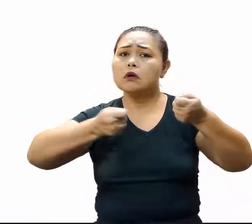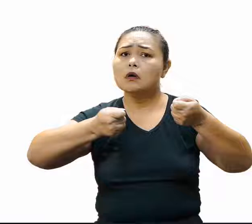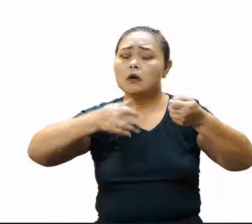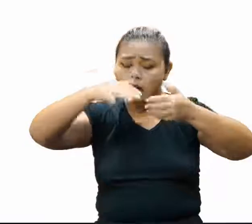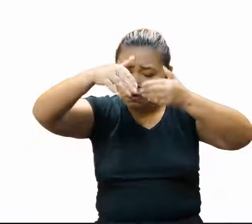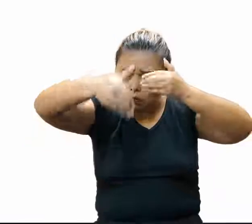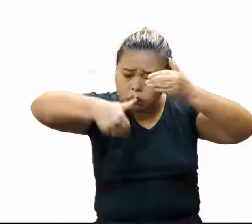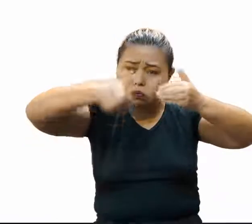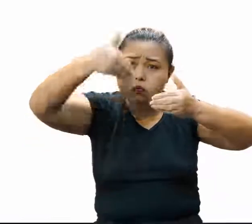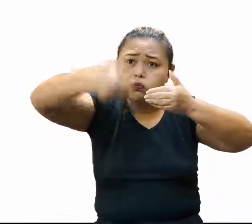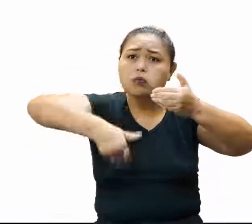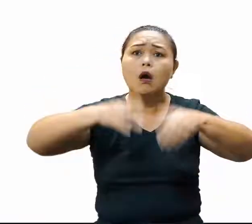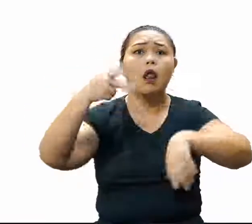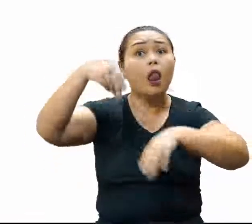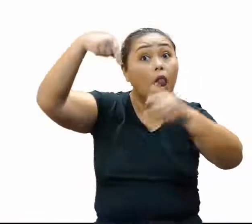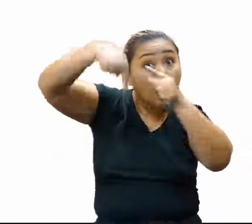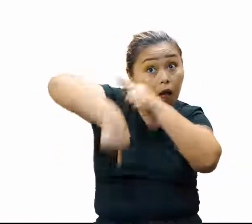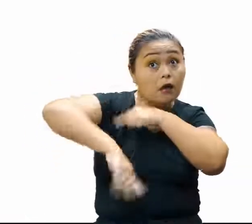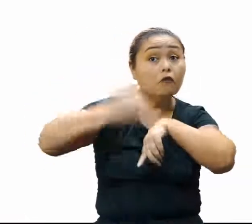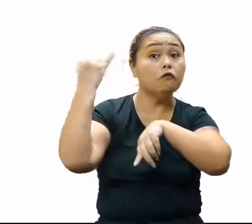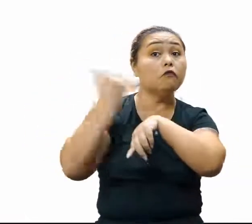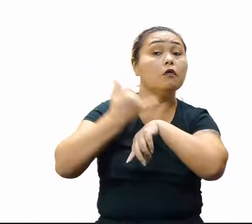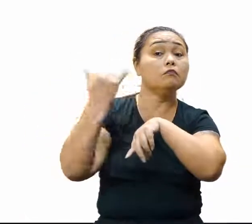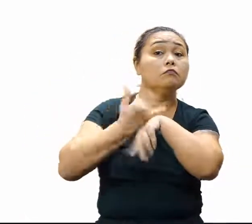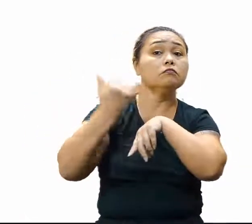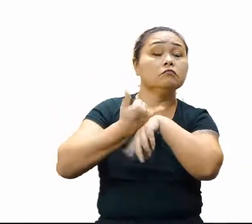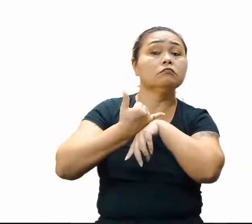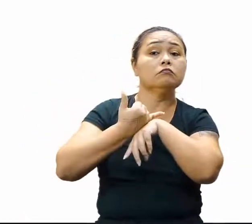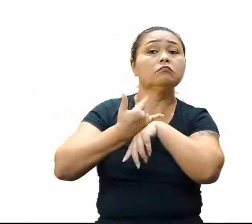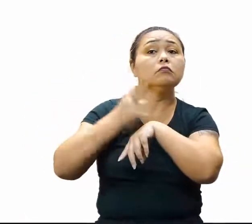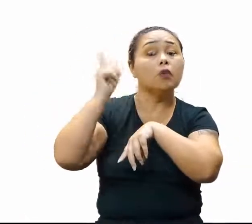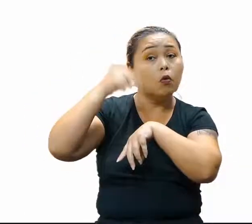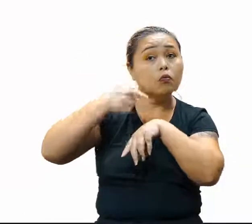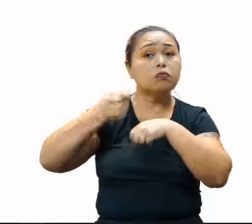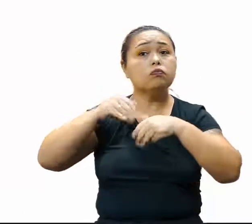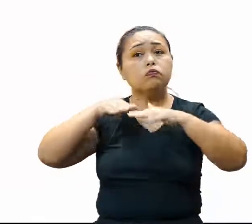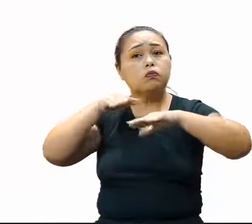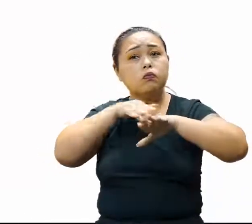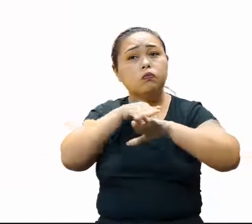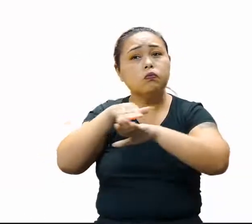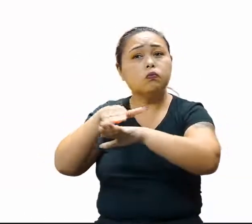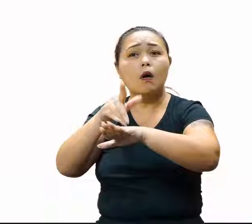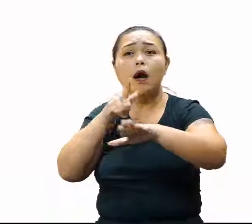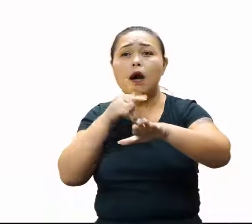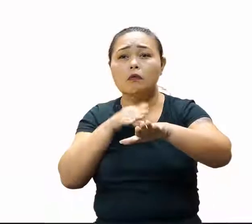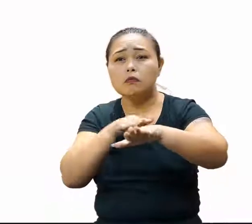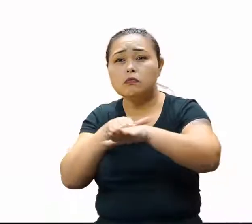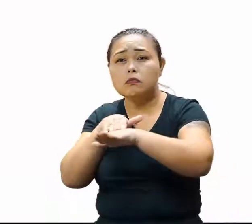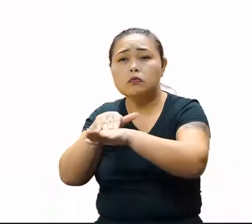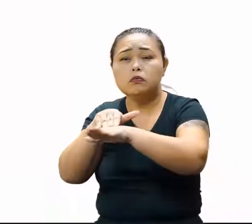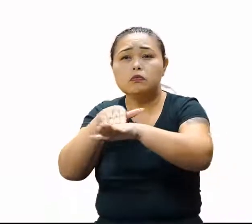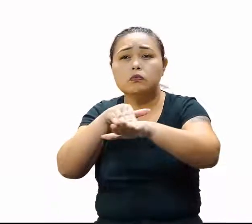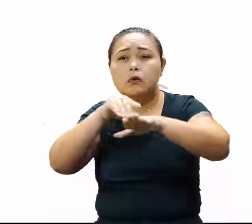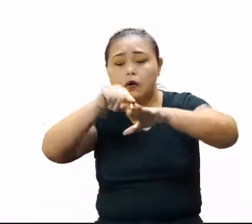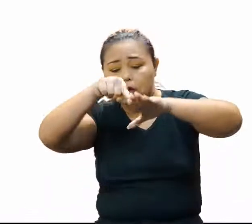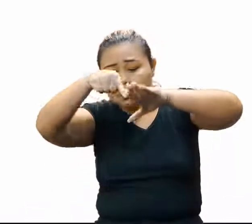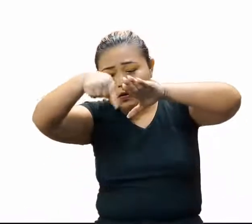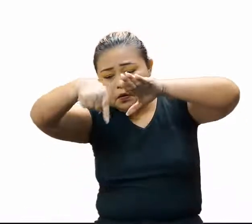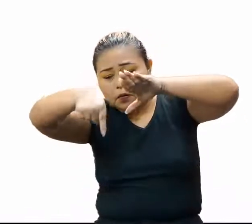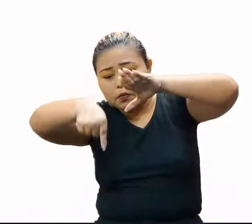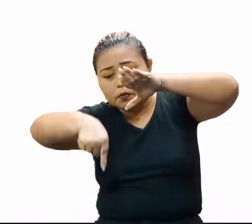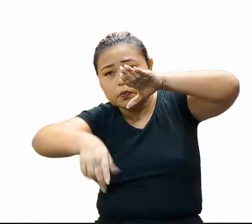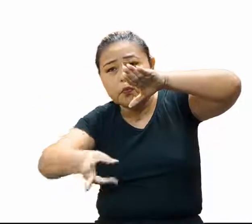fundo o metal pesado. A draga hoje é assim, a balsa também é assim. Só que o que uma draga tira,